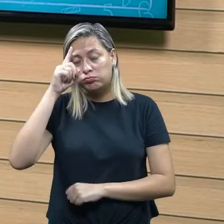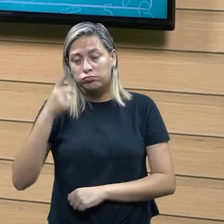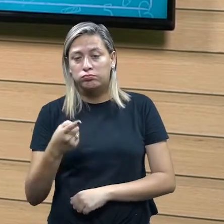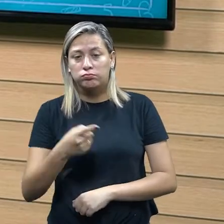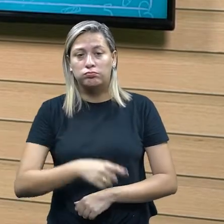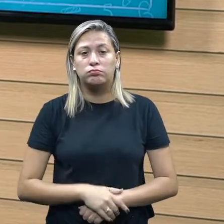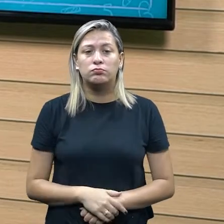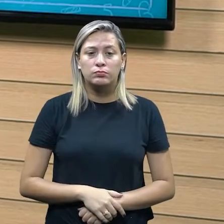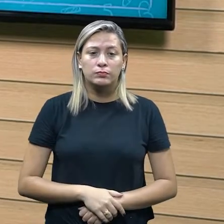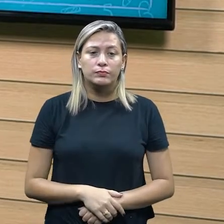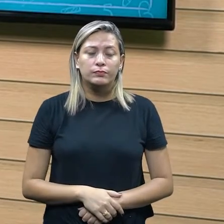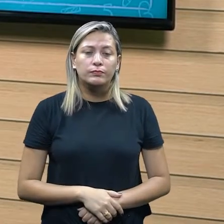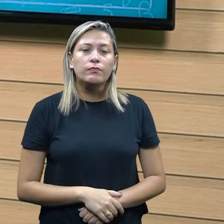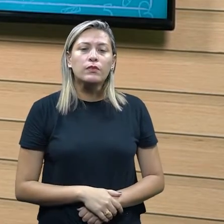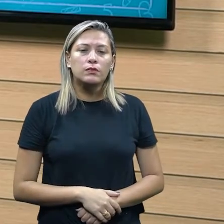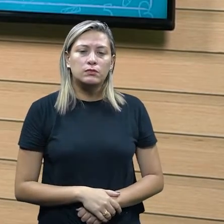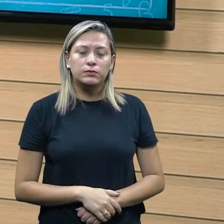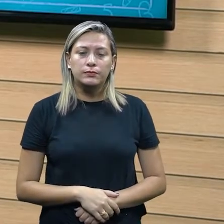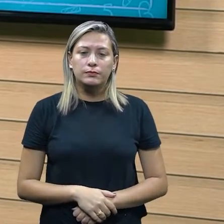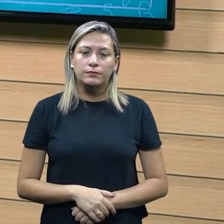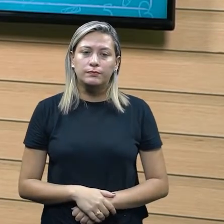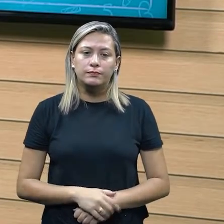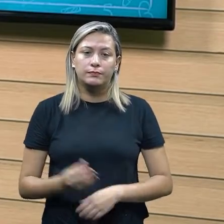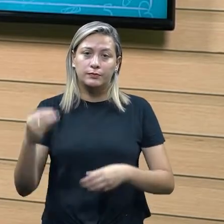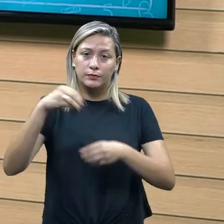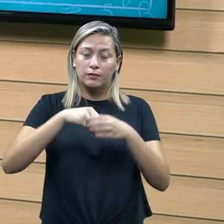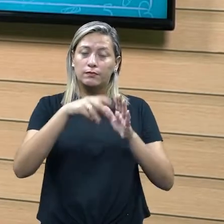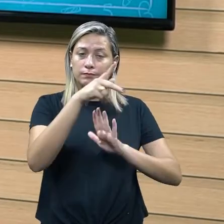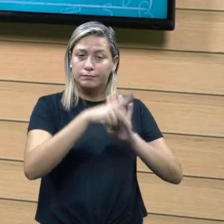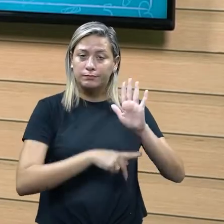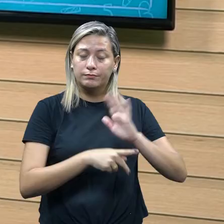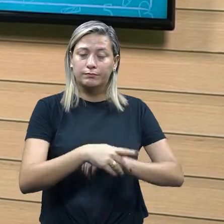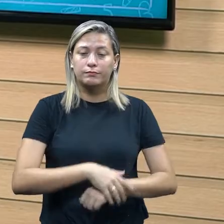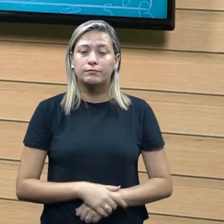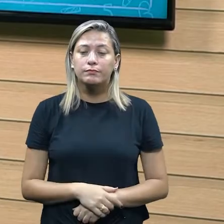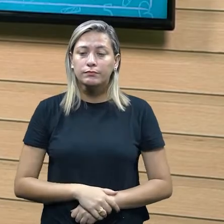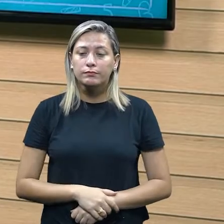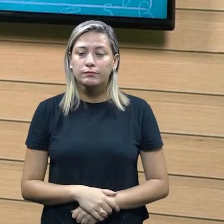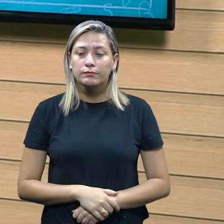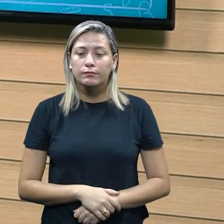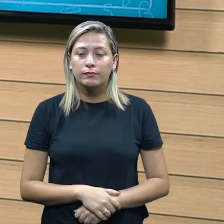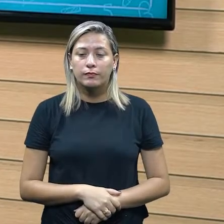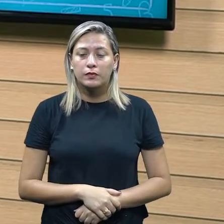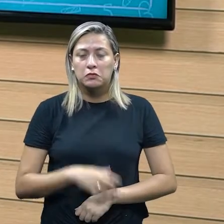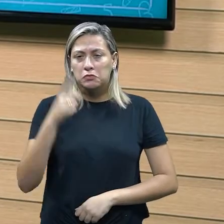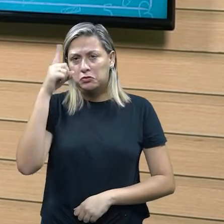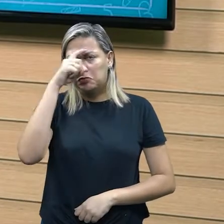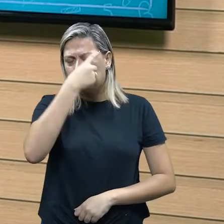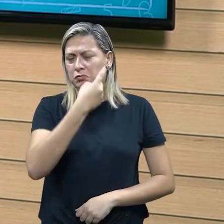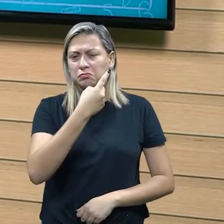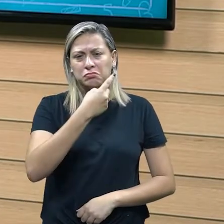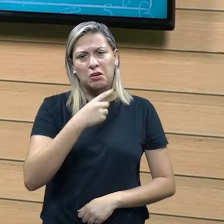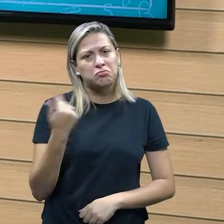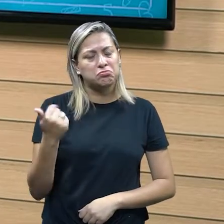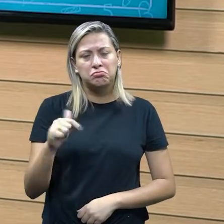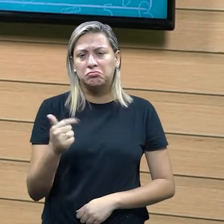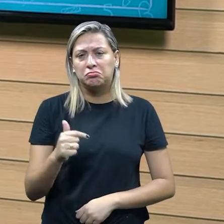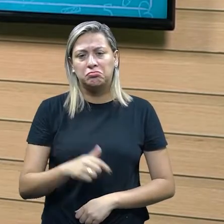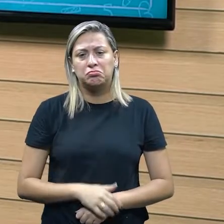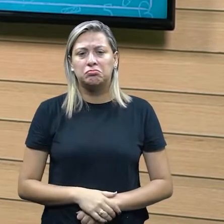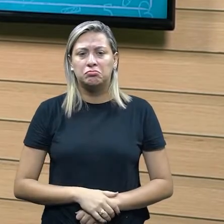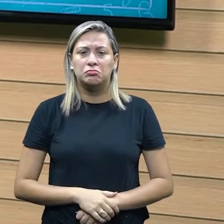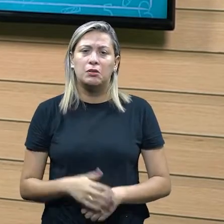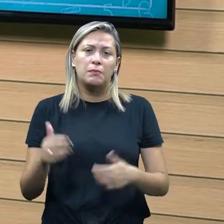próprios comandos ali, né, dentro do teu projeto. Então você não vai ter tanta dificuldade relacionada à questão